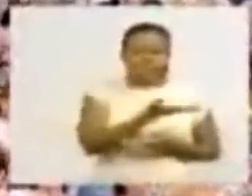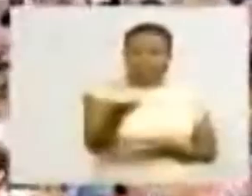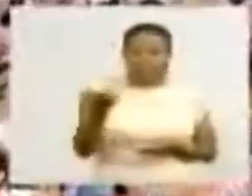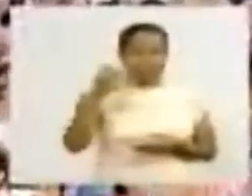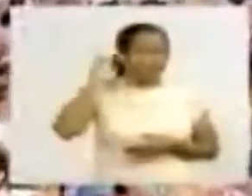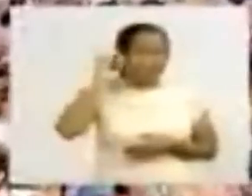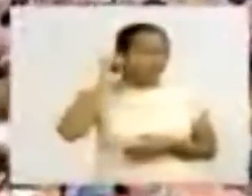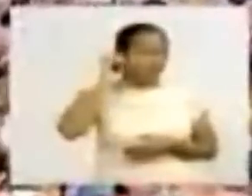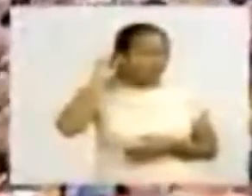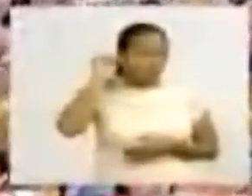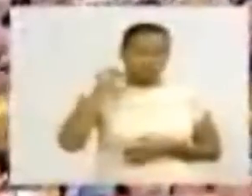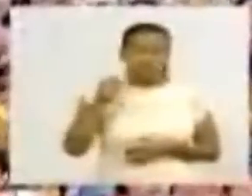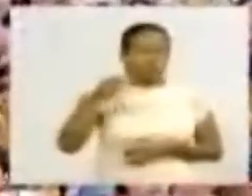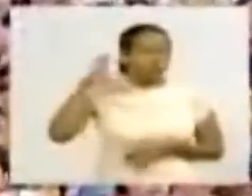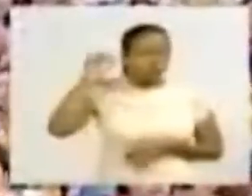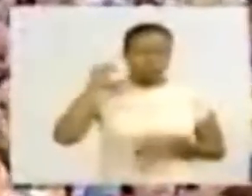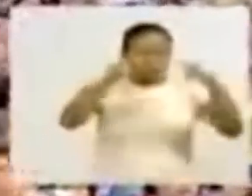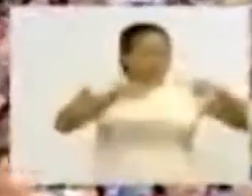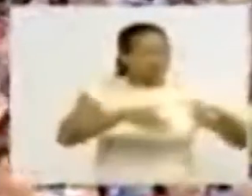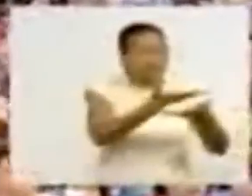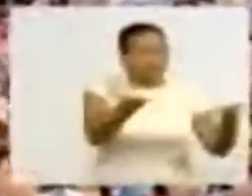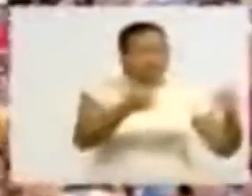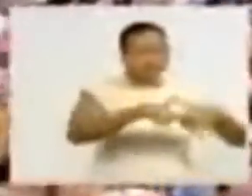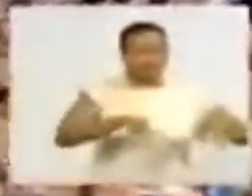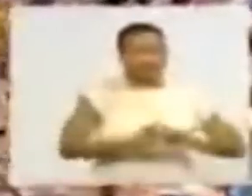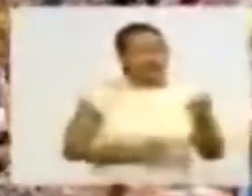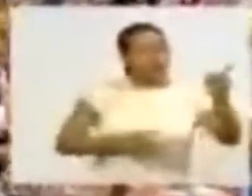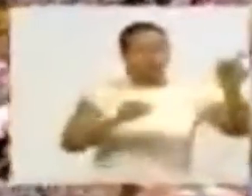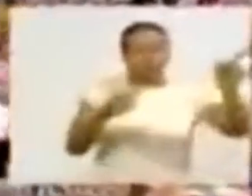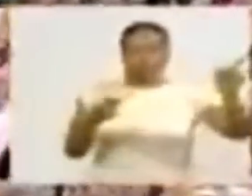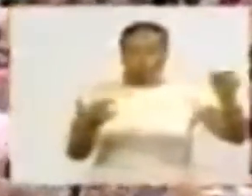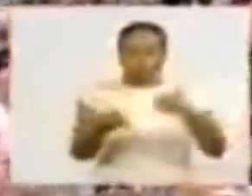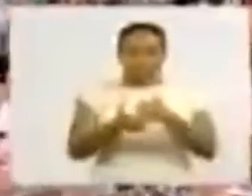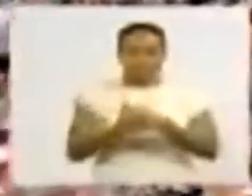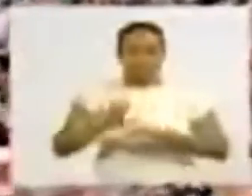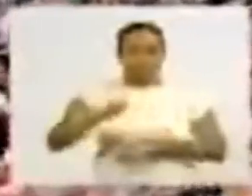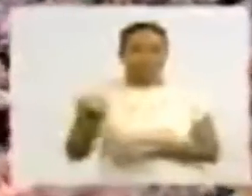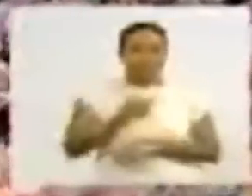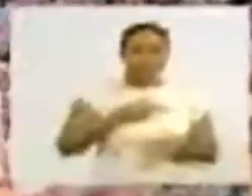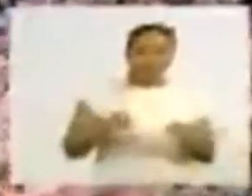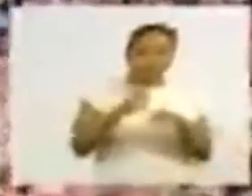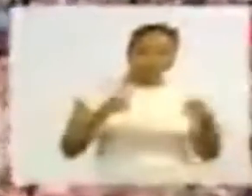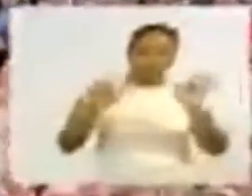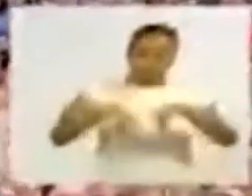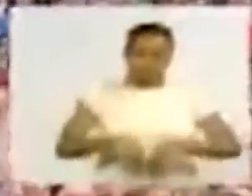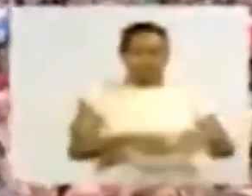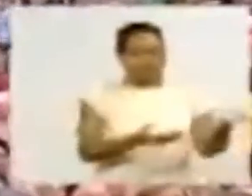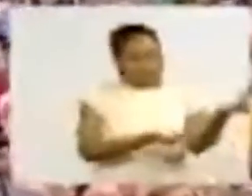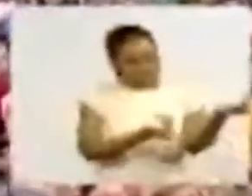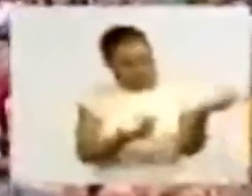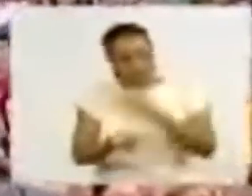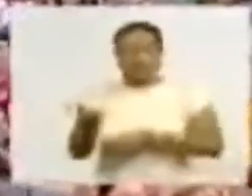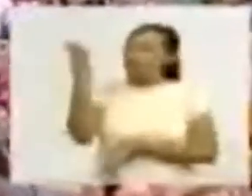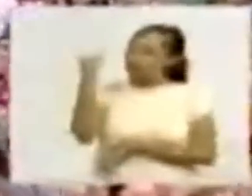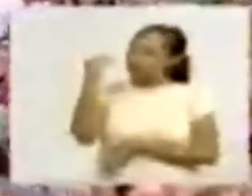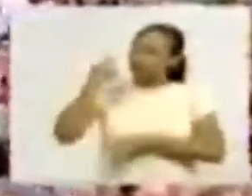estiver. Ao final, quando nós estivermos cantando aqui a música final, você vai poder vir para você